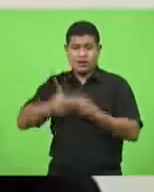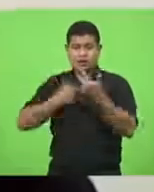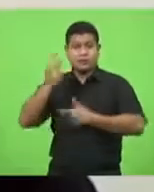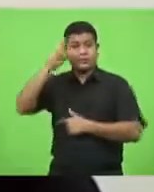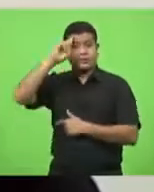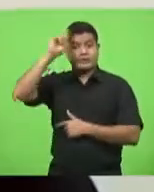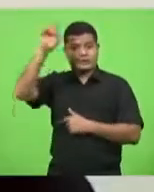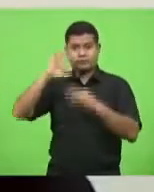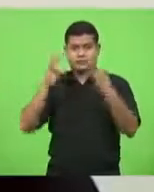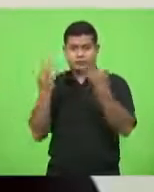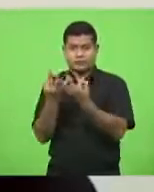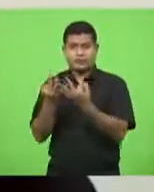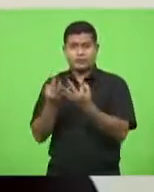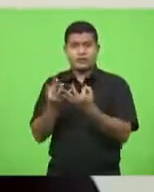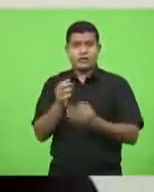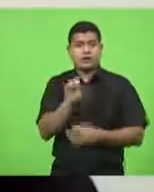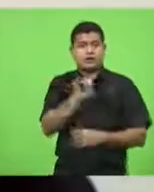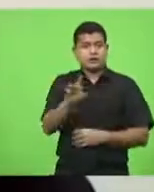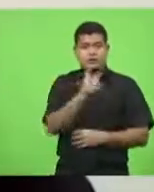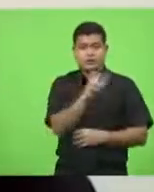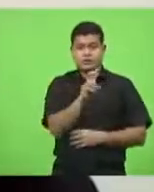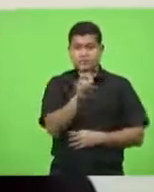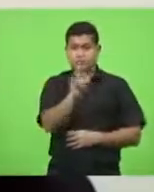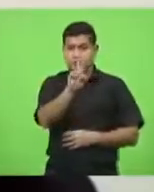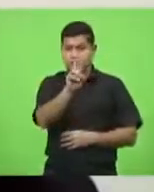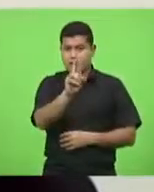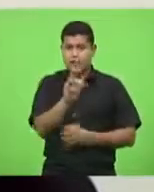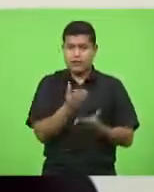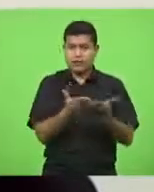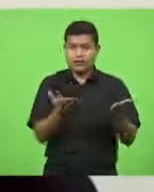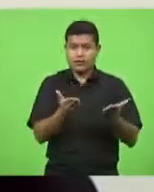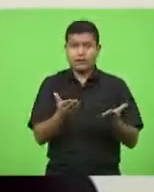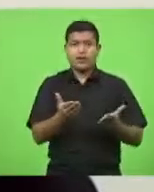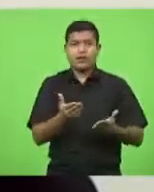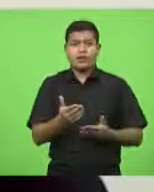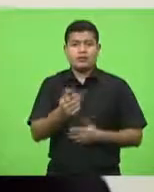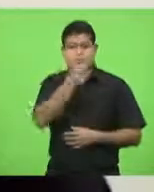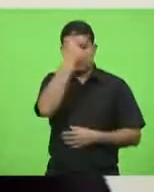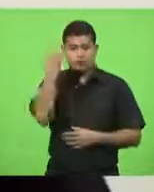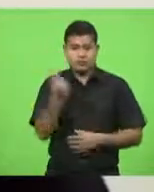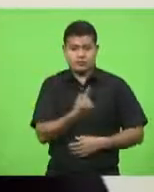apenas R$ 150,00 para a pessoa que mora sozinha.